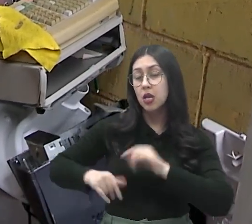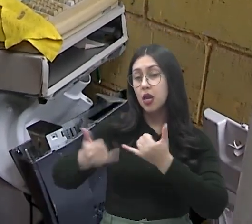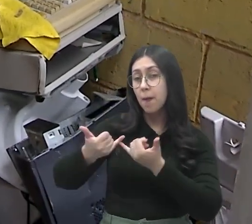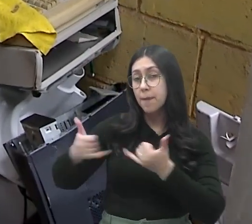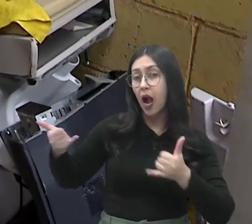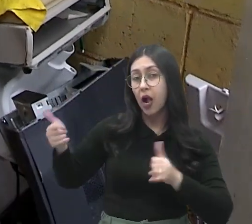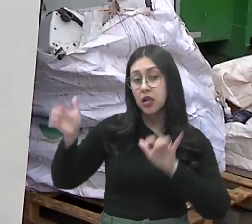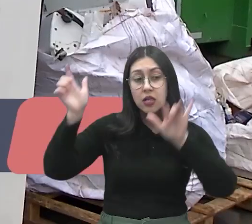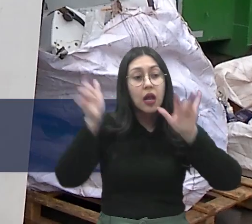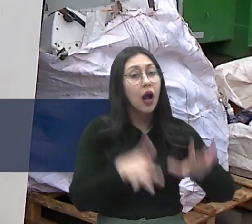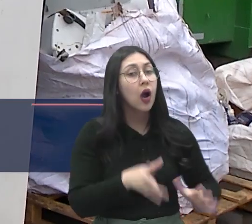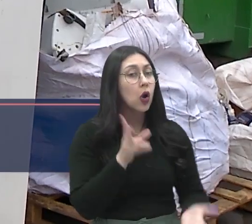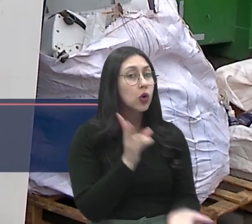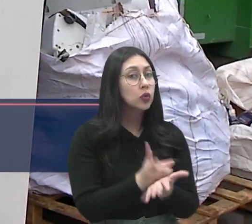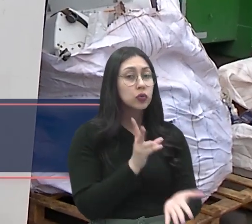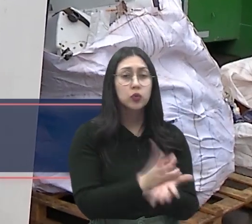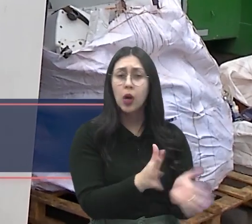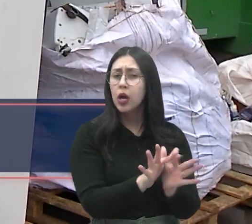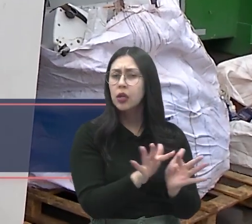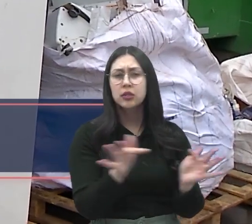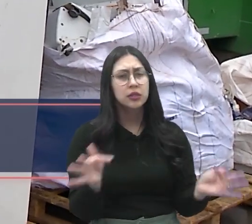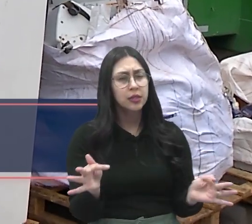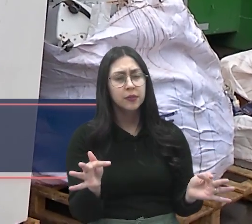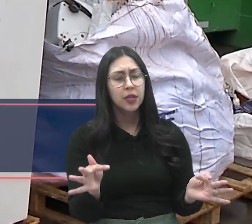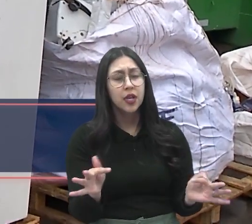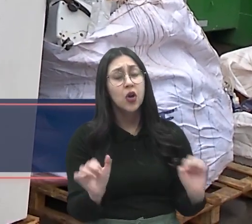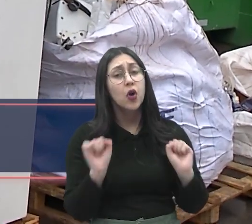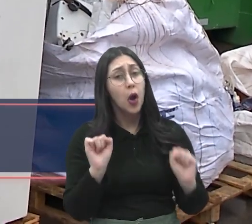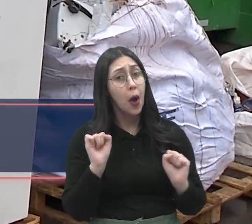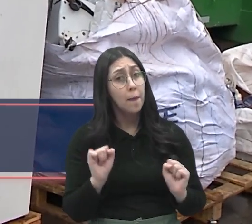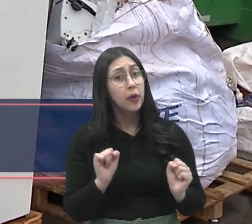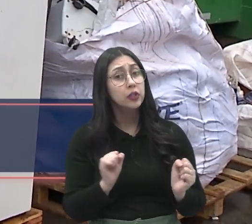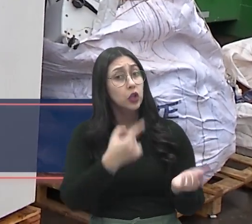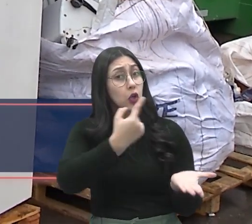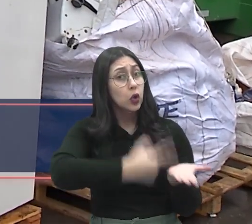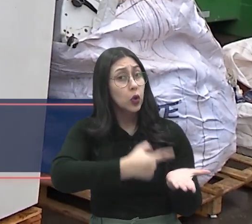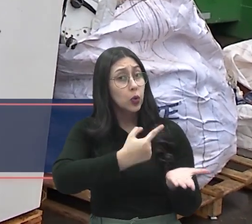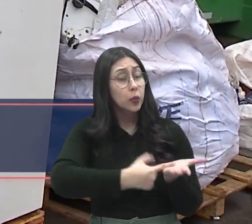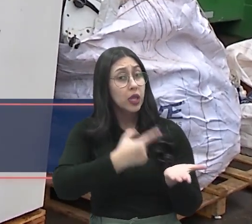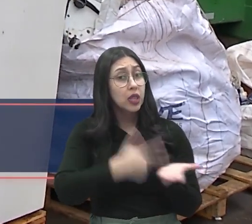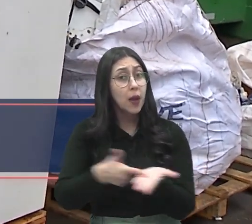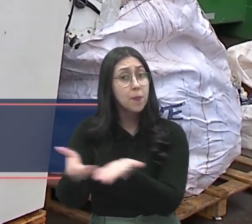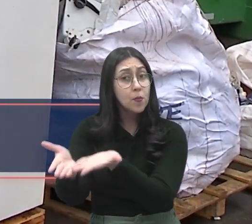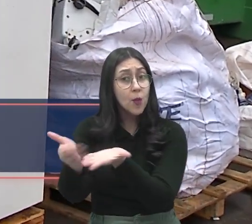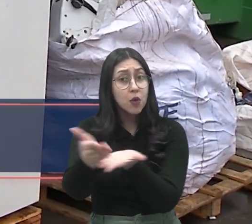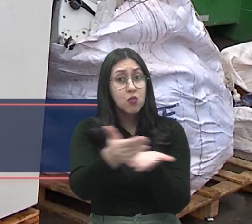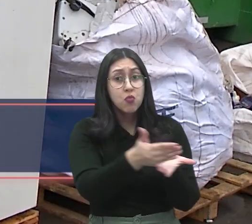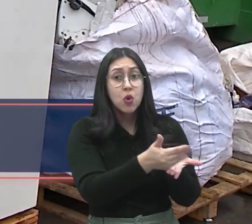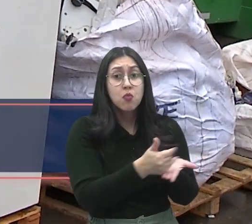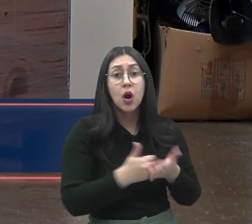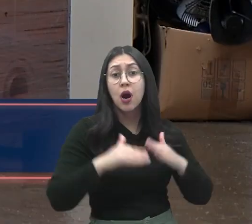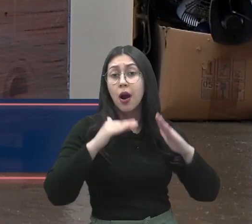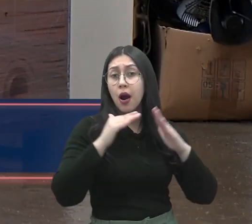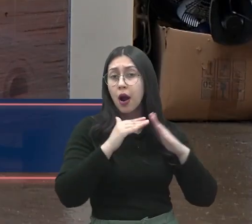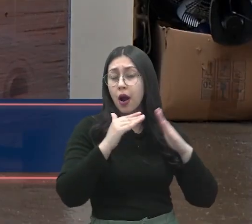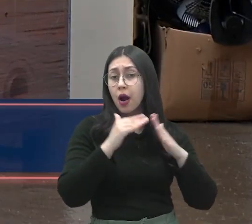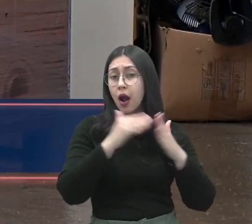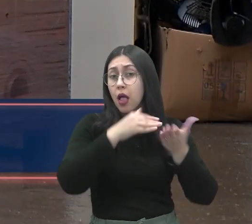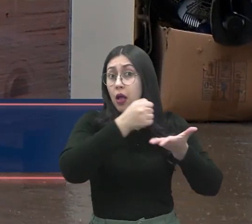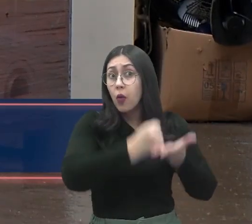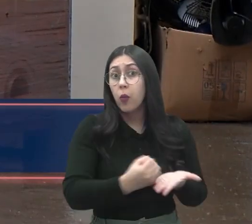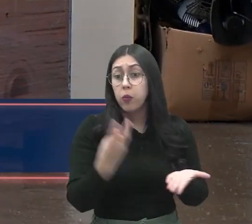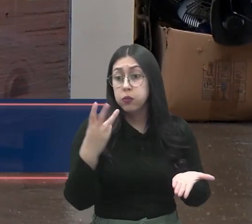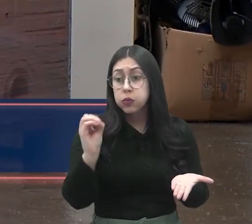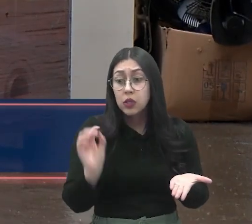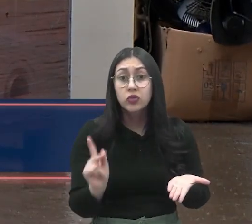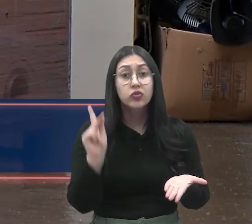continua simples. O agendamento para retirada gratuita de eletrodomésticos de grande porte em casa, pesando mais de